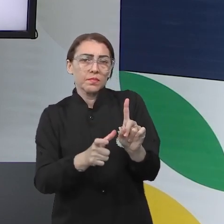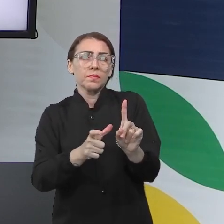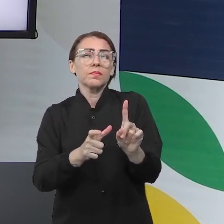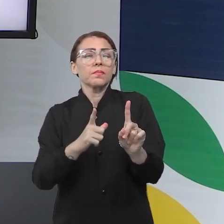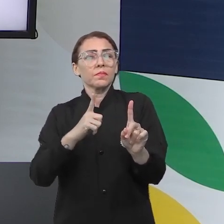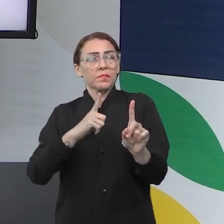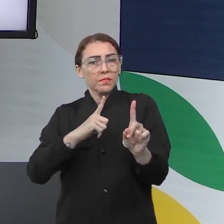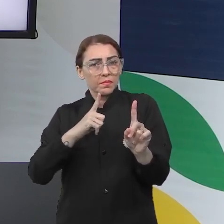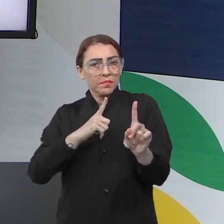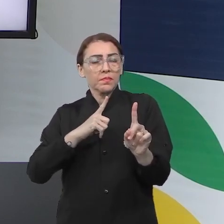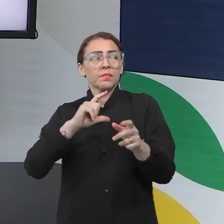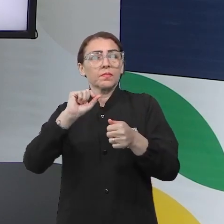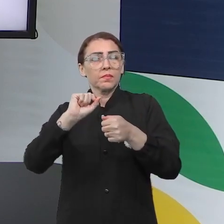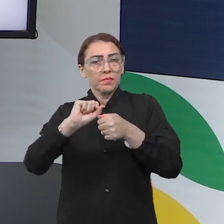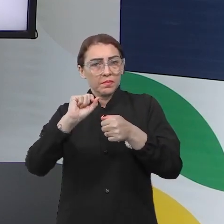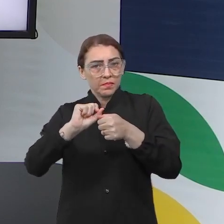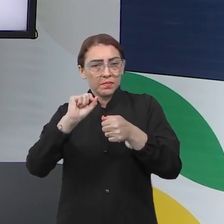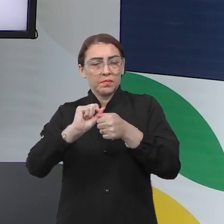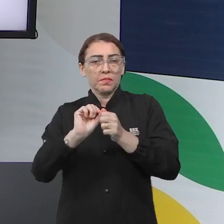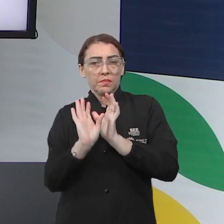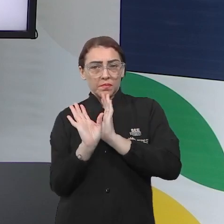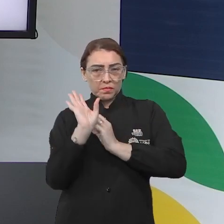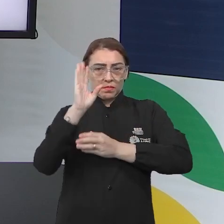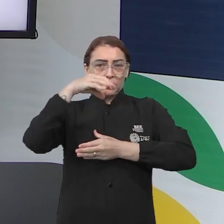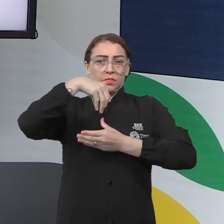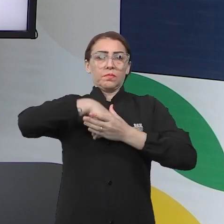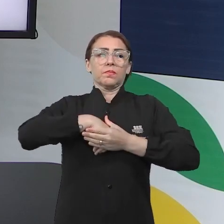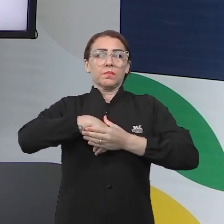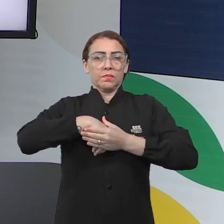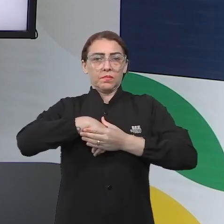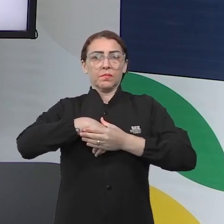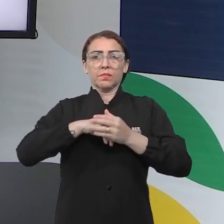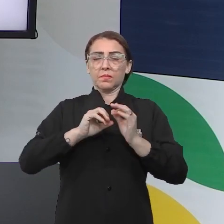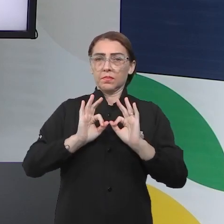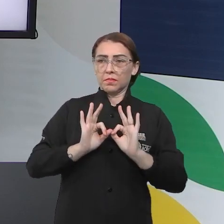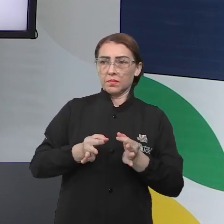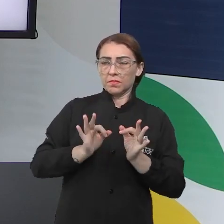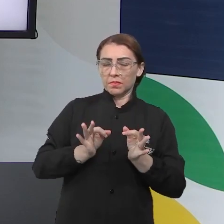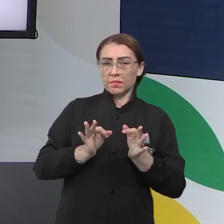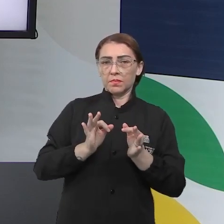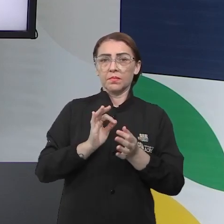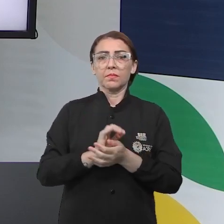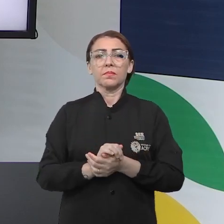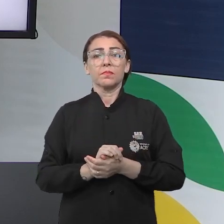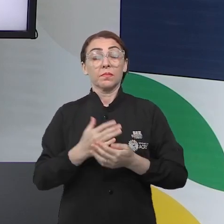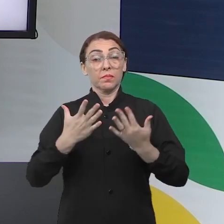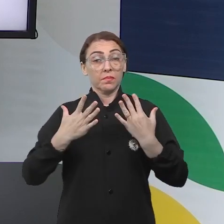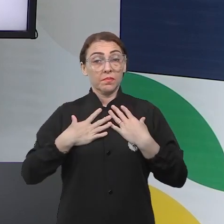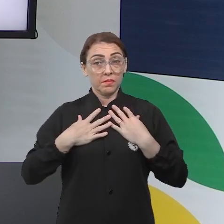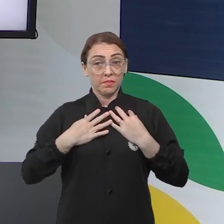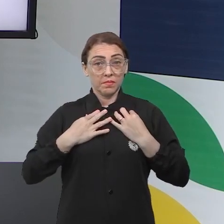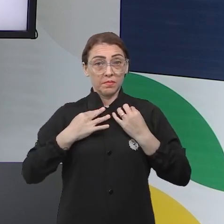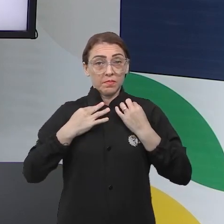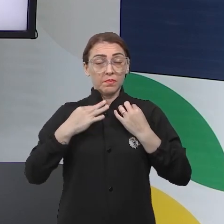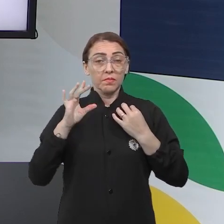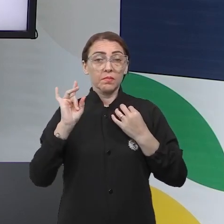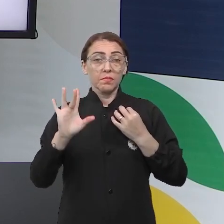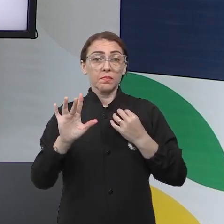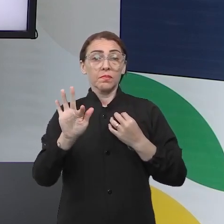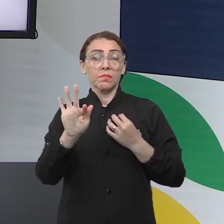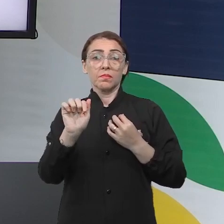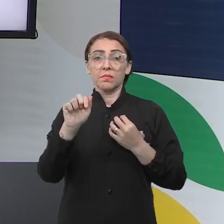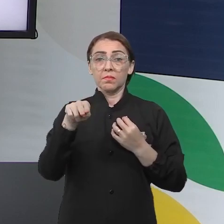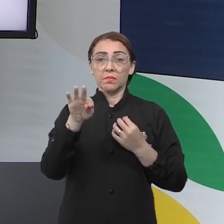ele seja interpretado de forma íntegra, de forma integral, certo? E a vestimenta é apenas uma